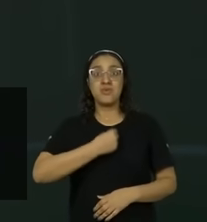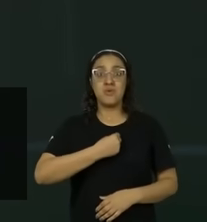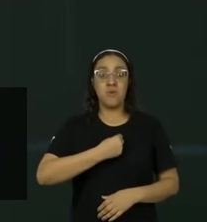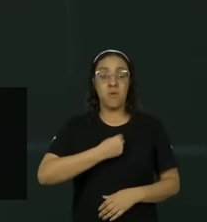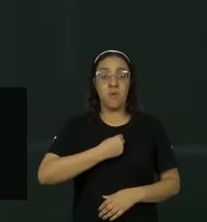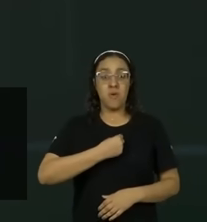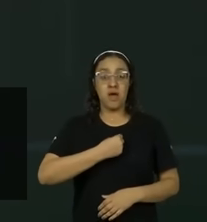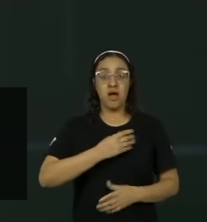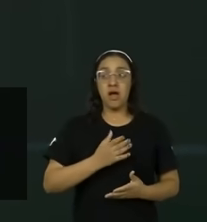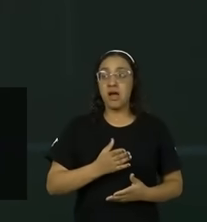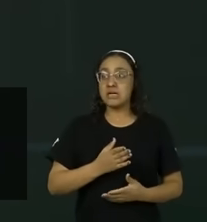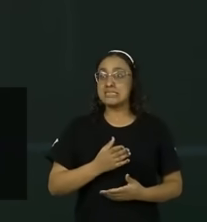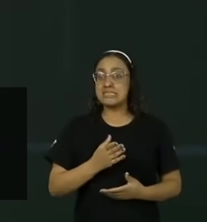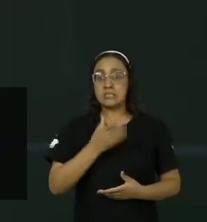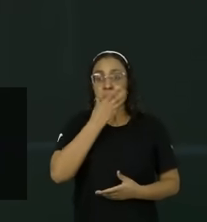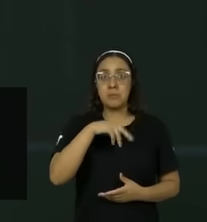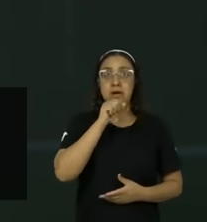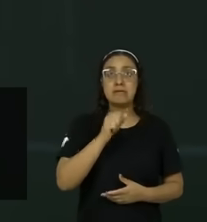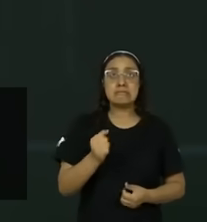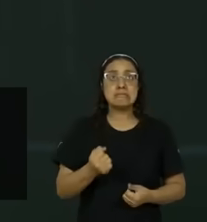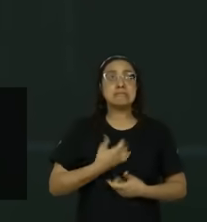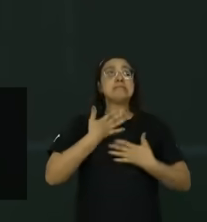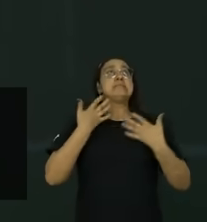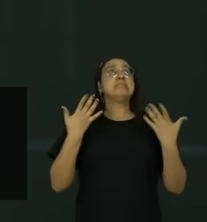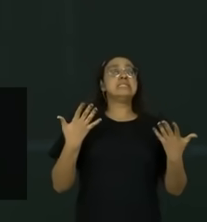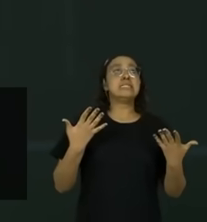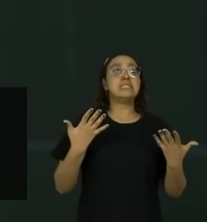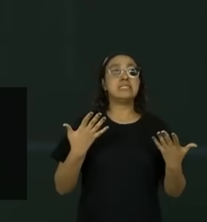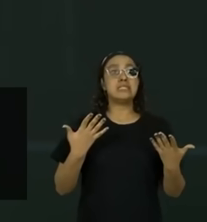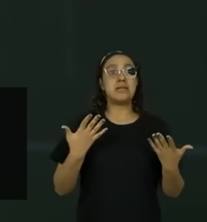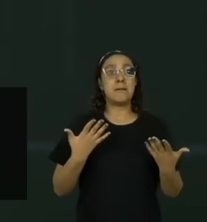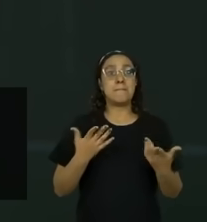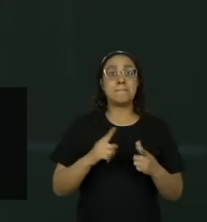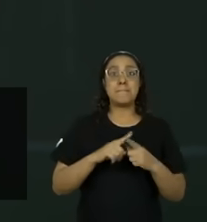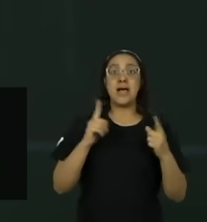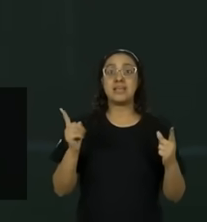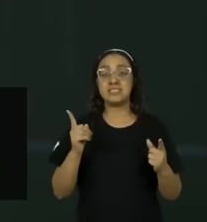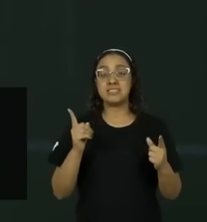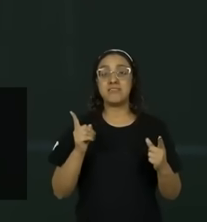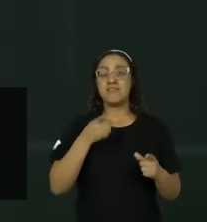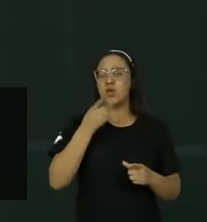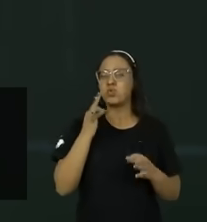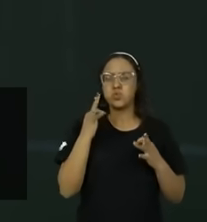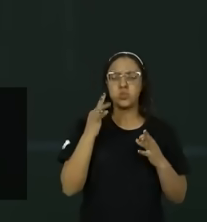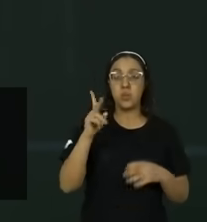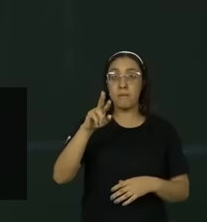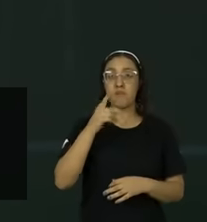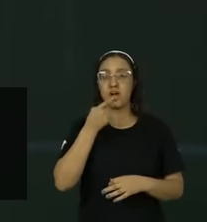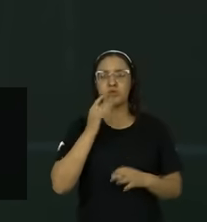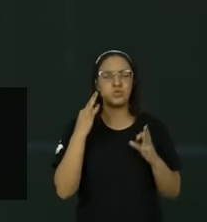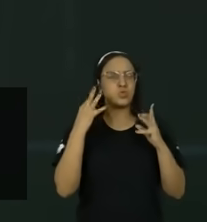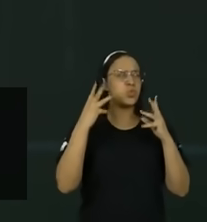quase parou. Não podia acreditar neles. Mas quando lhe relataram tudo que José lhes dissera, e vendo Jacó, seu